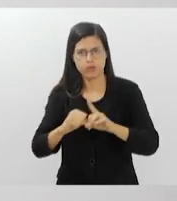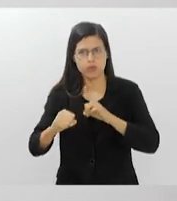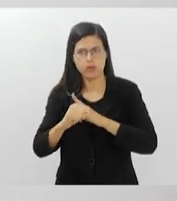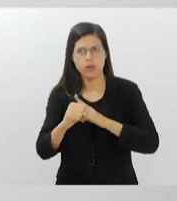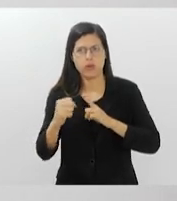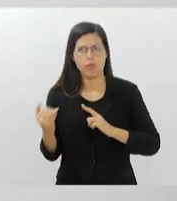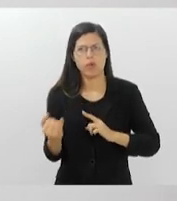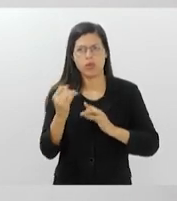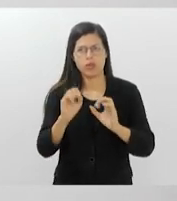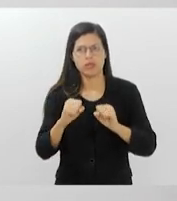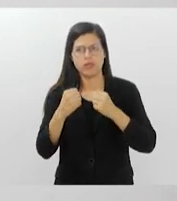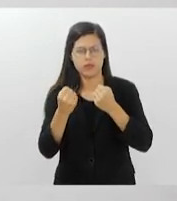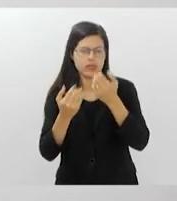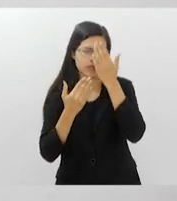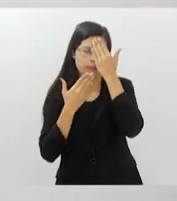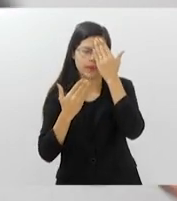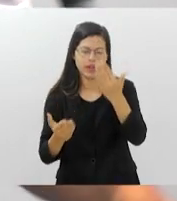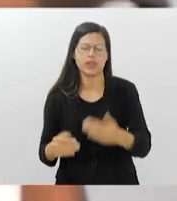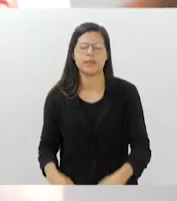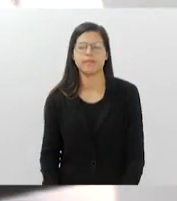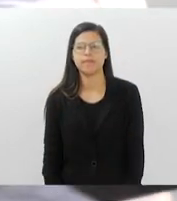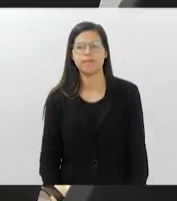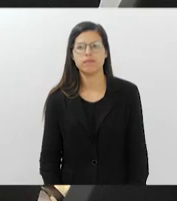defender Tá bom obrigado